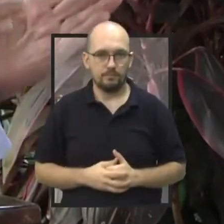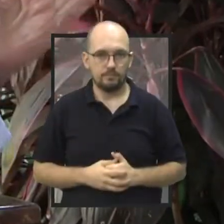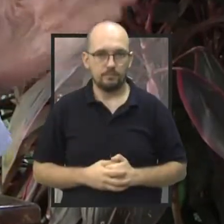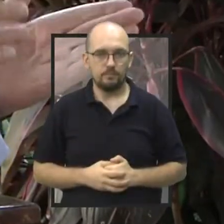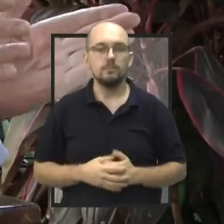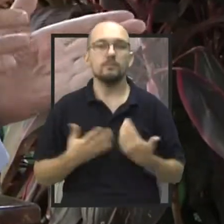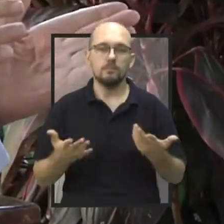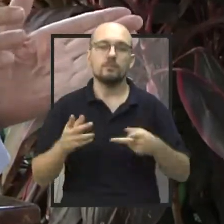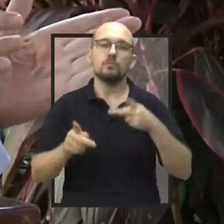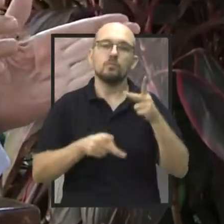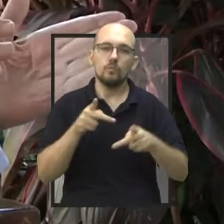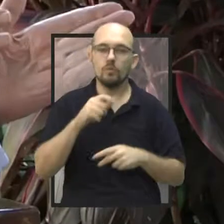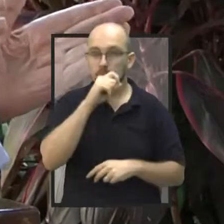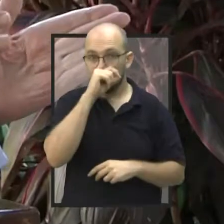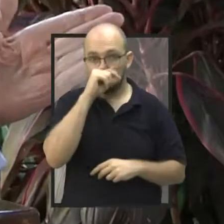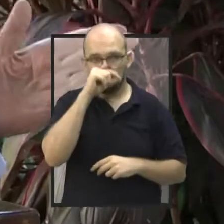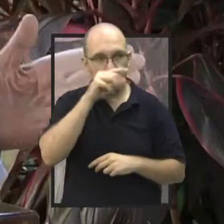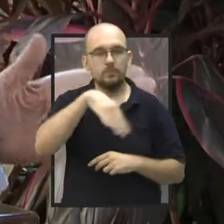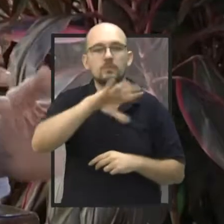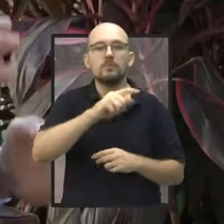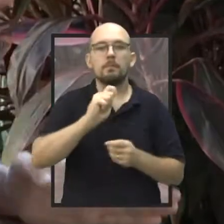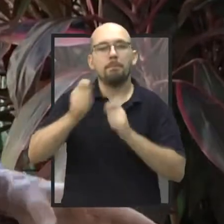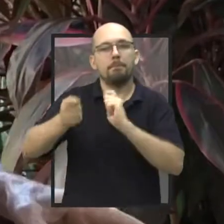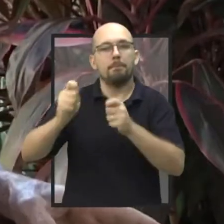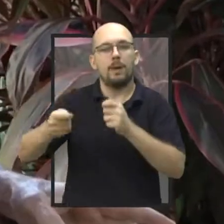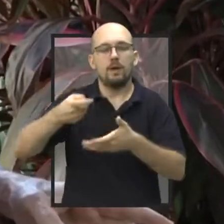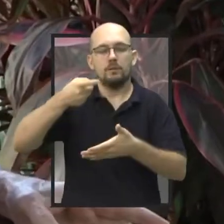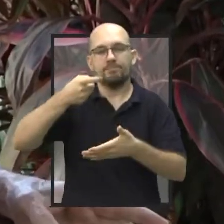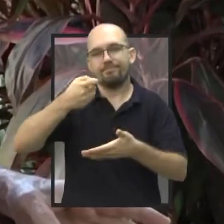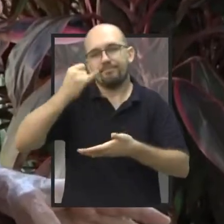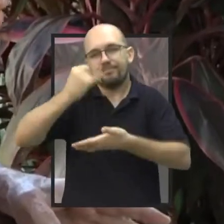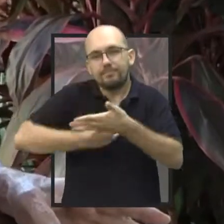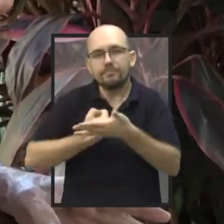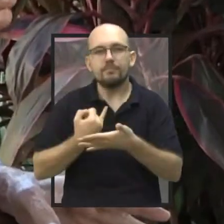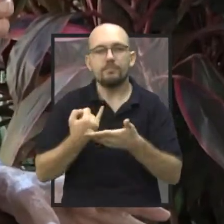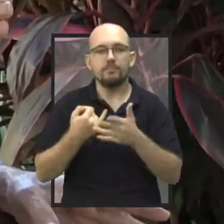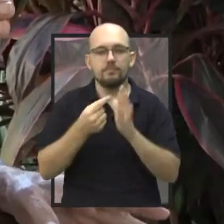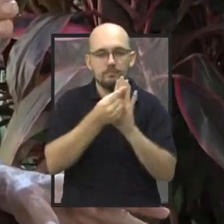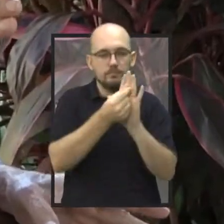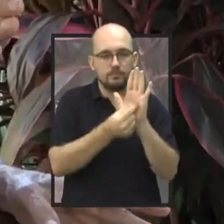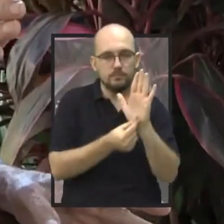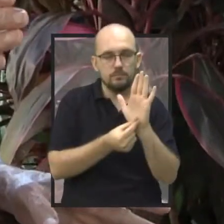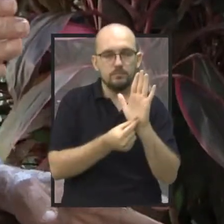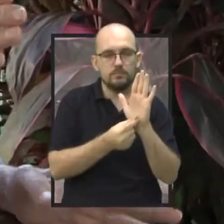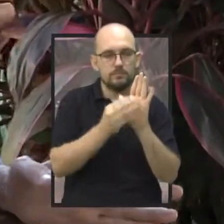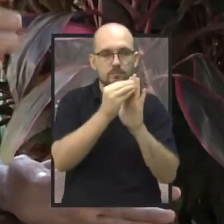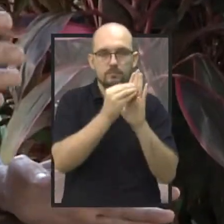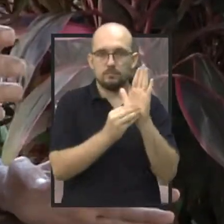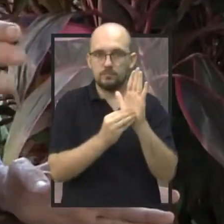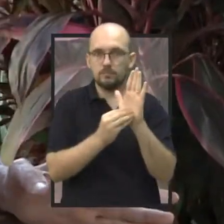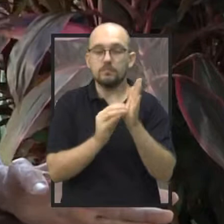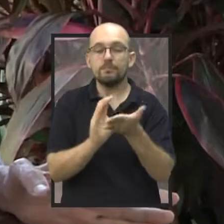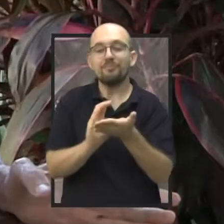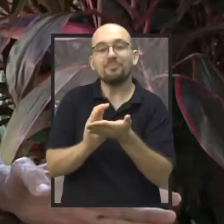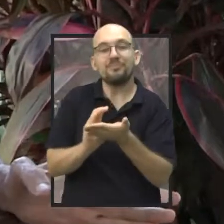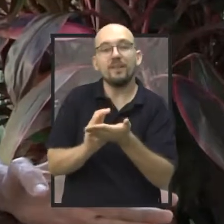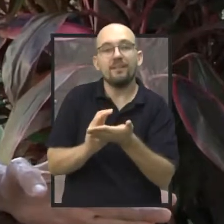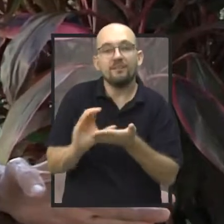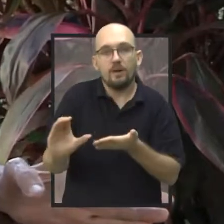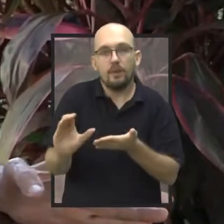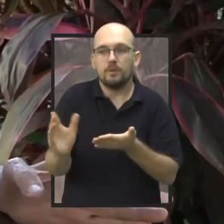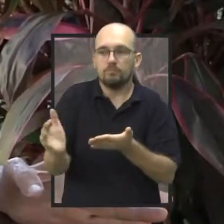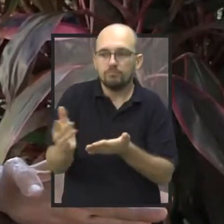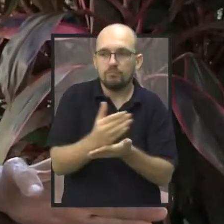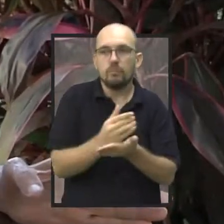através dos tributos que paga, orçamentariamente fica destinado uma verba para a